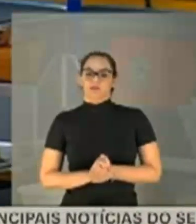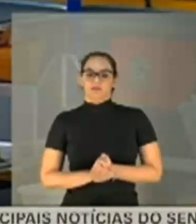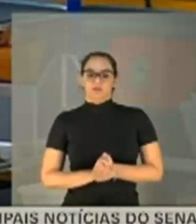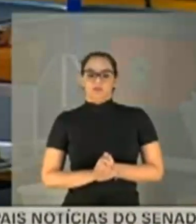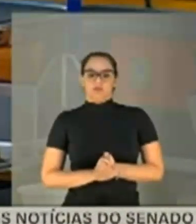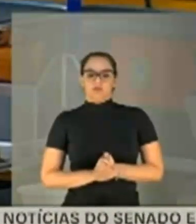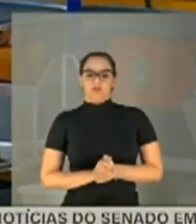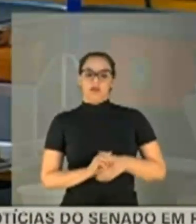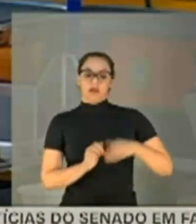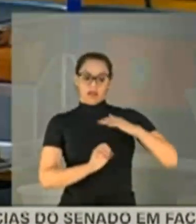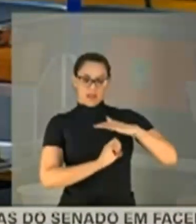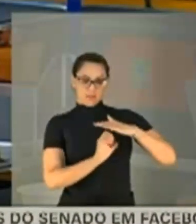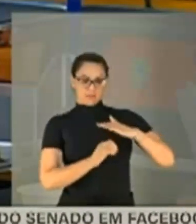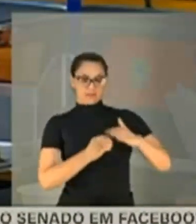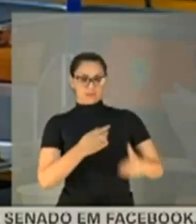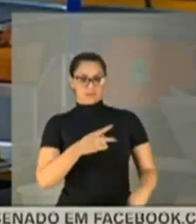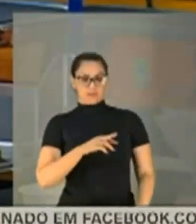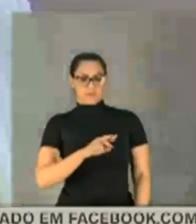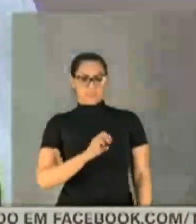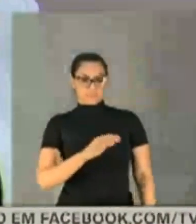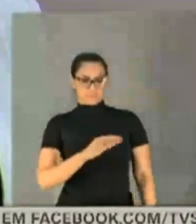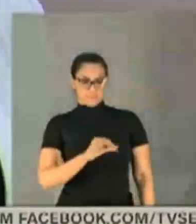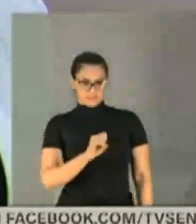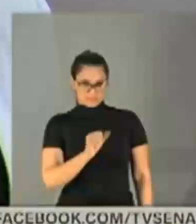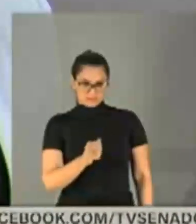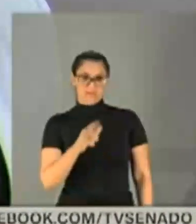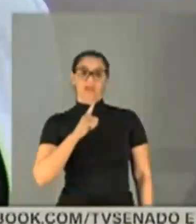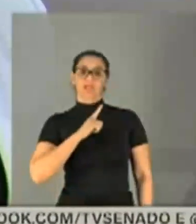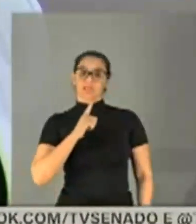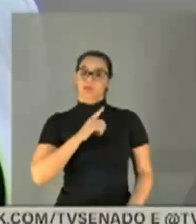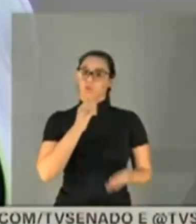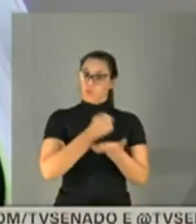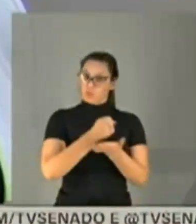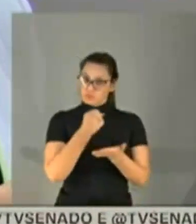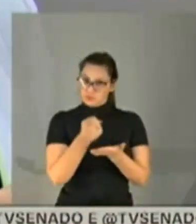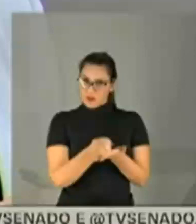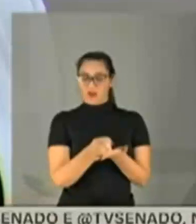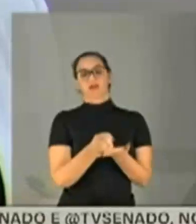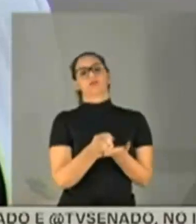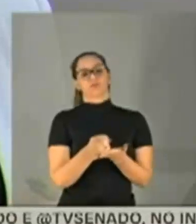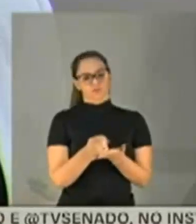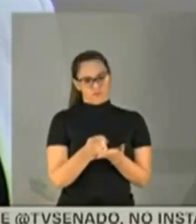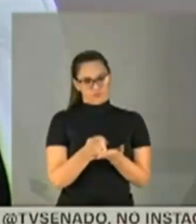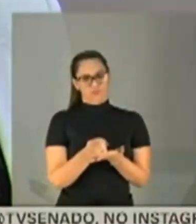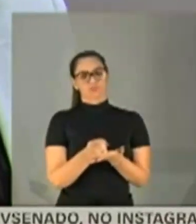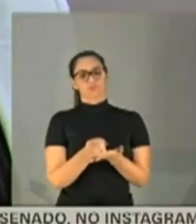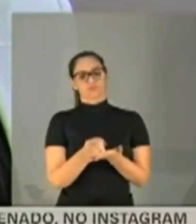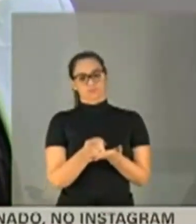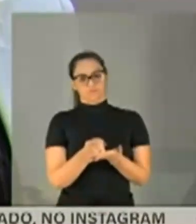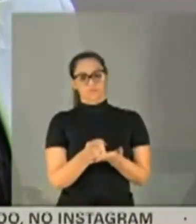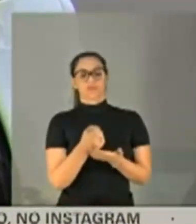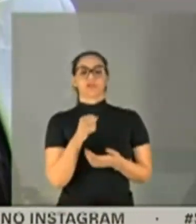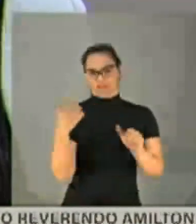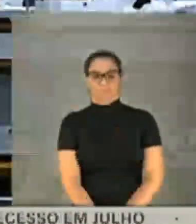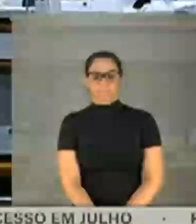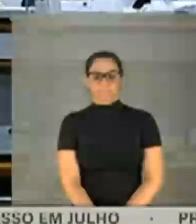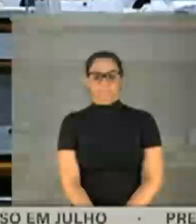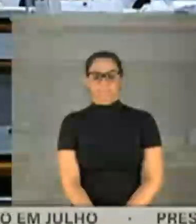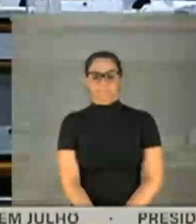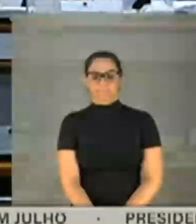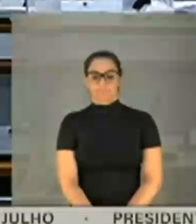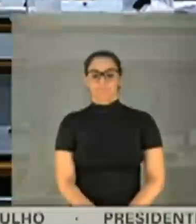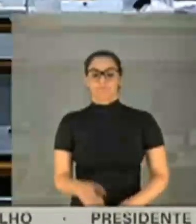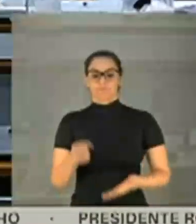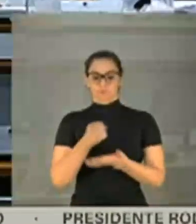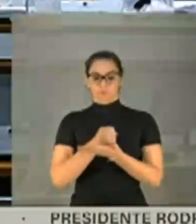entendi. A Precisa tem um contrato de preservativos femininos. O contrato